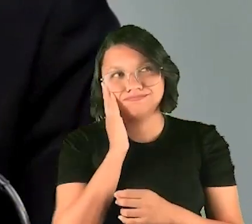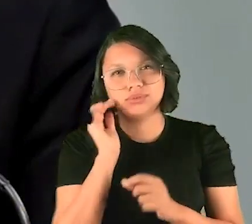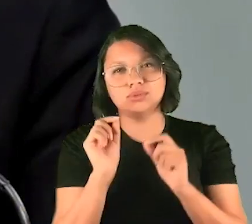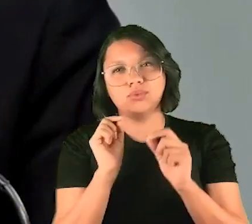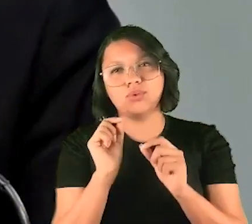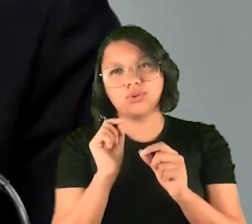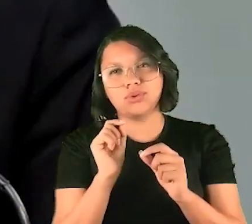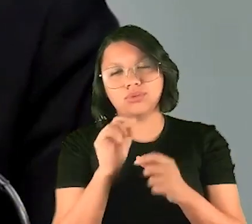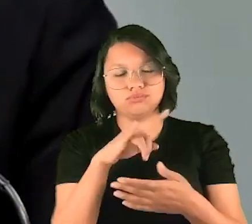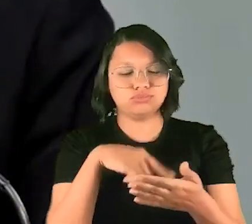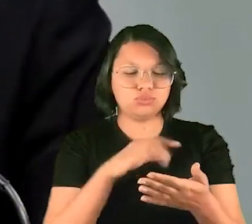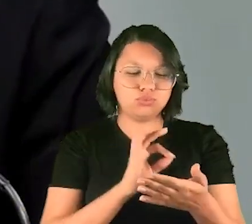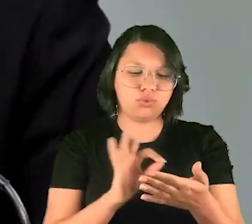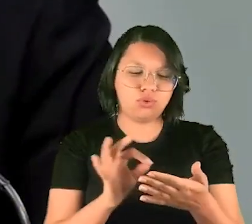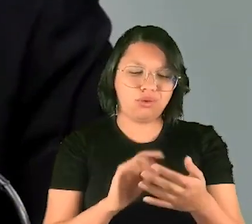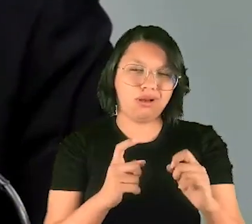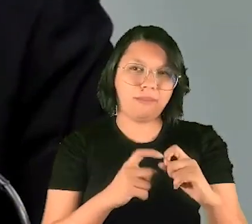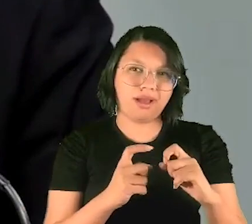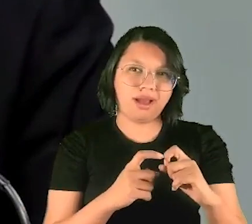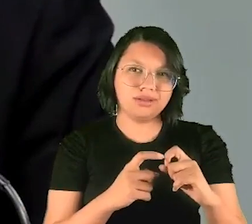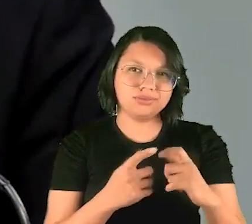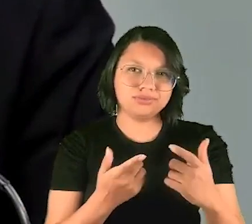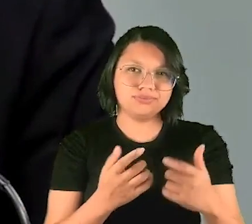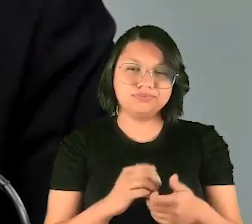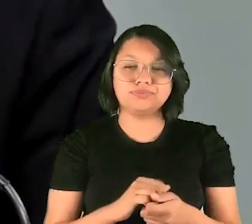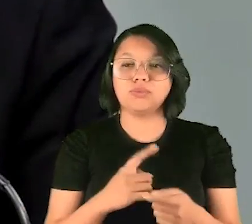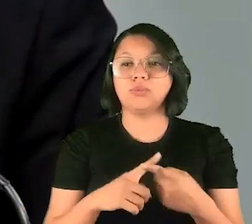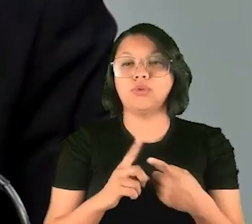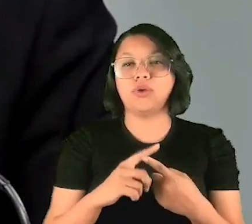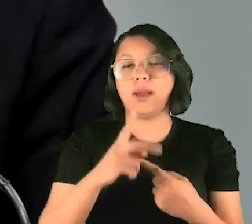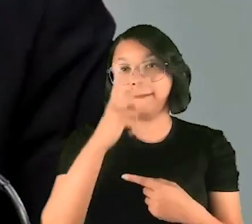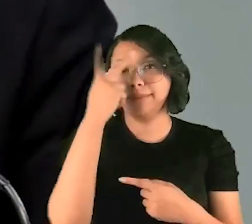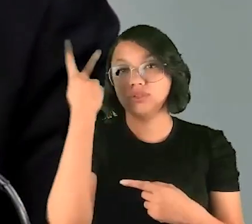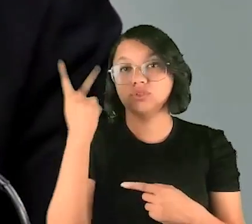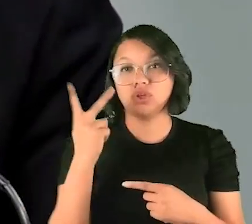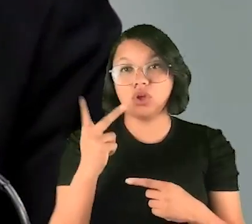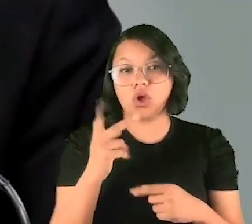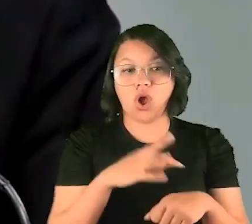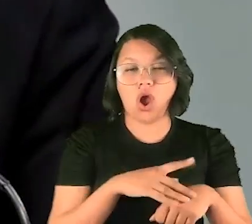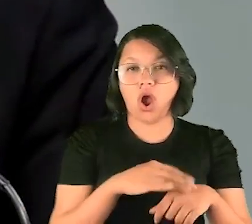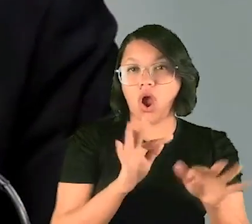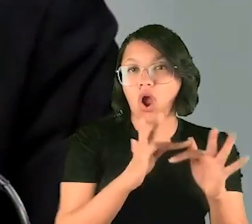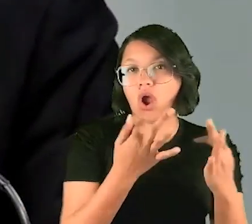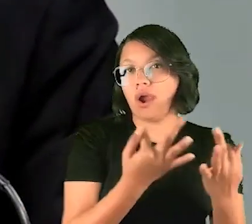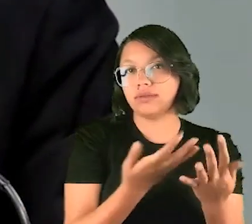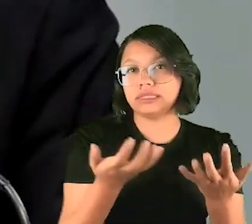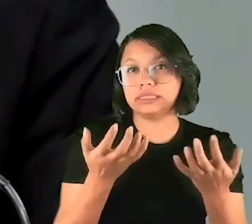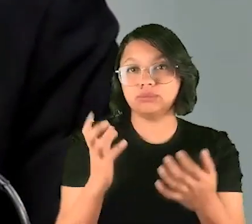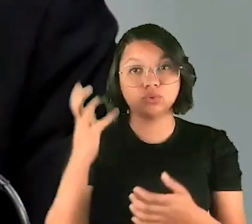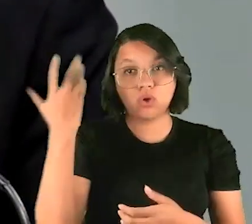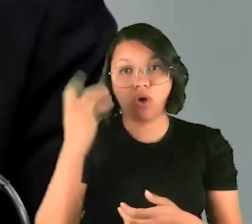você escolher com bom senso o que vai ser prescrito. Porque o paciente familiar, ele está no papel